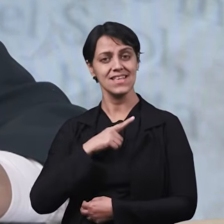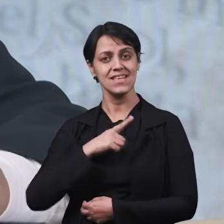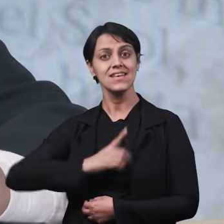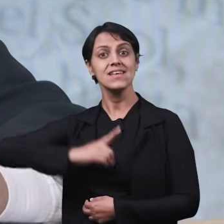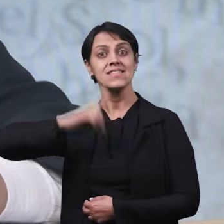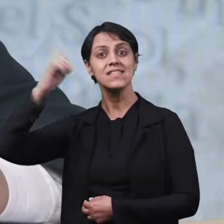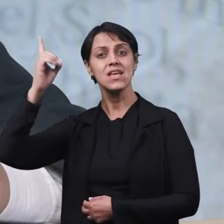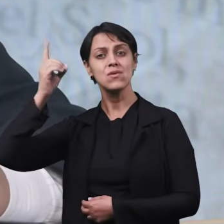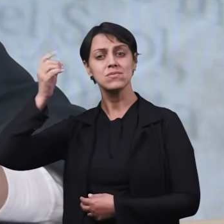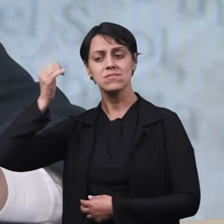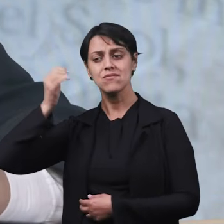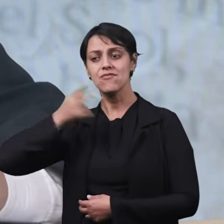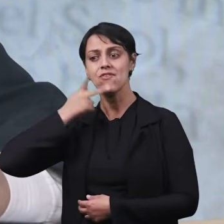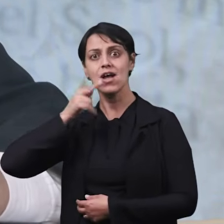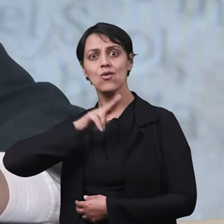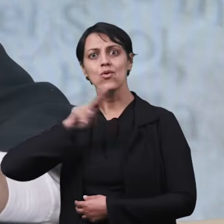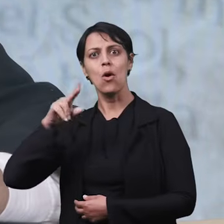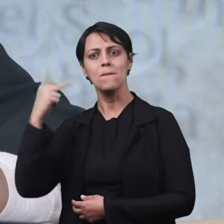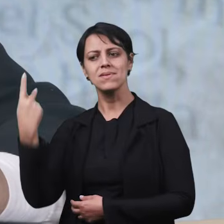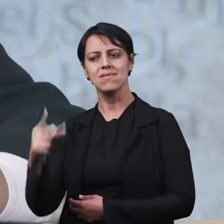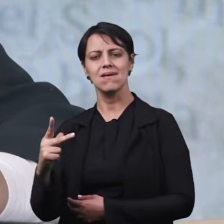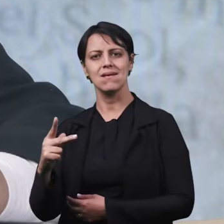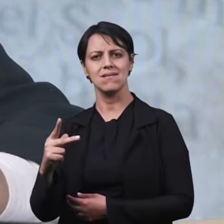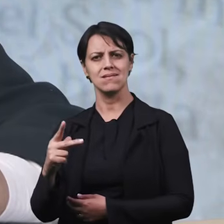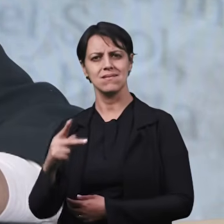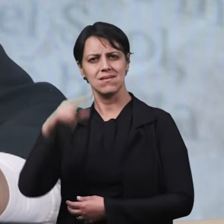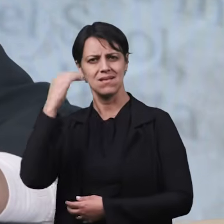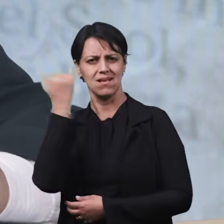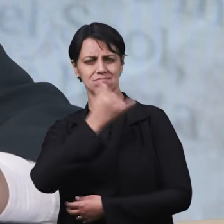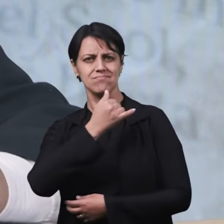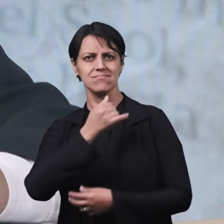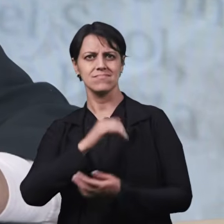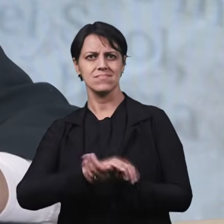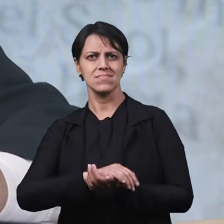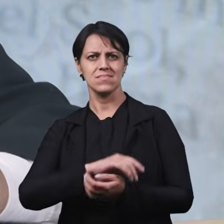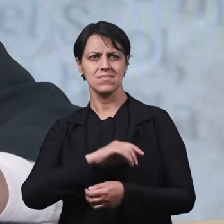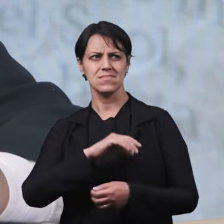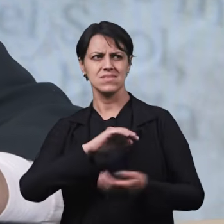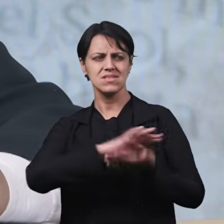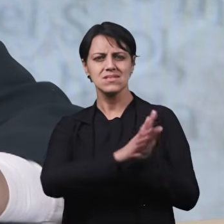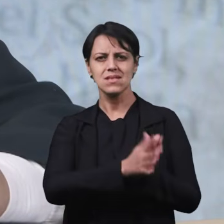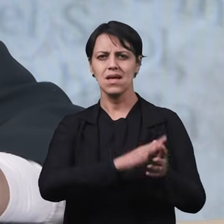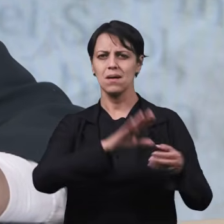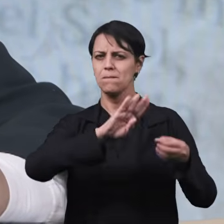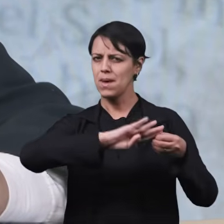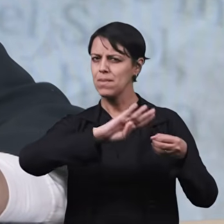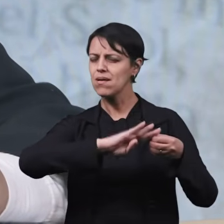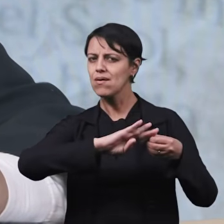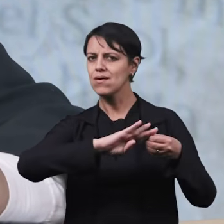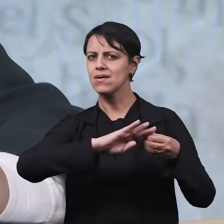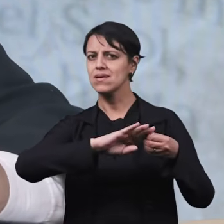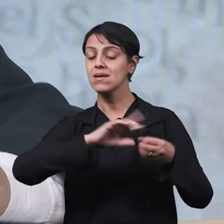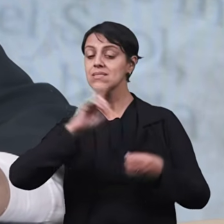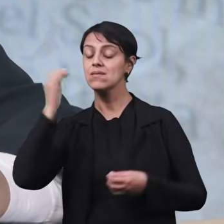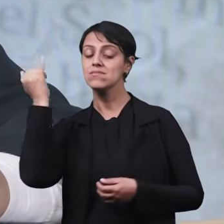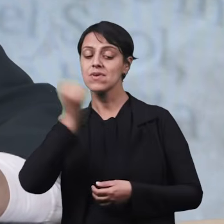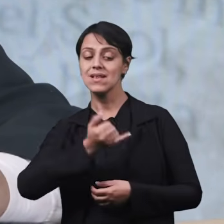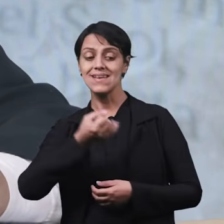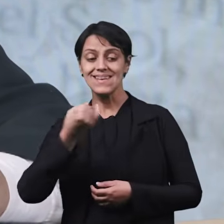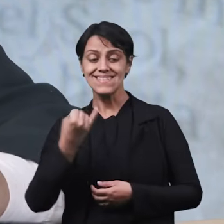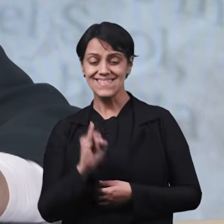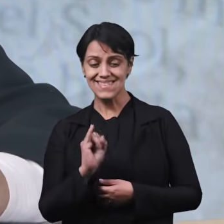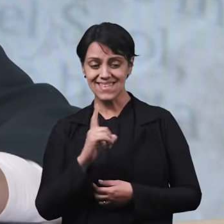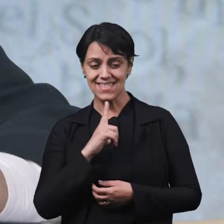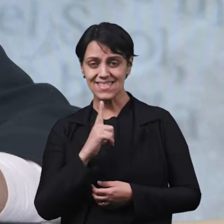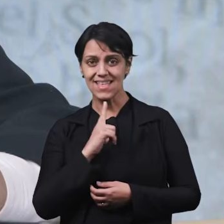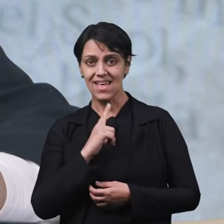Deus quando Deus está falando da destruição, se eu não estiver enganado, de Babilônia. Deus chega a dizer assim: ainda que